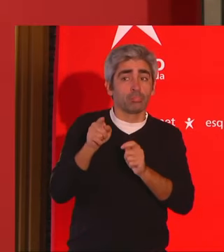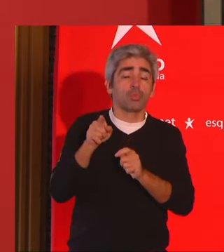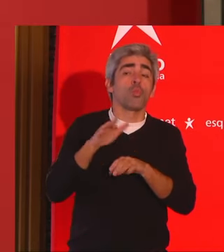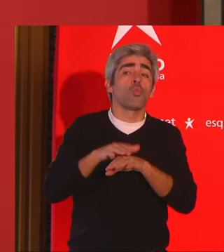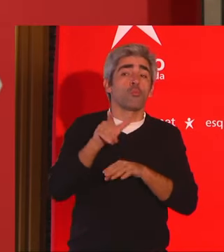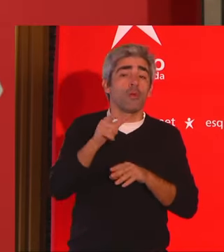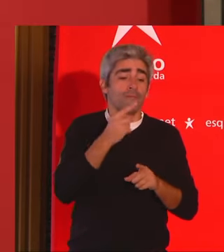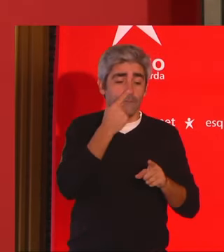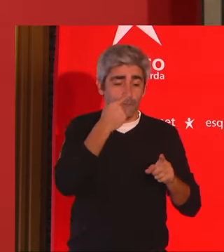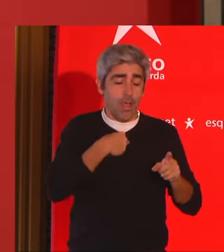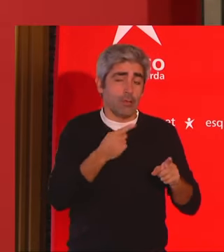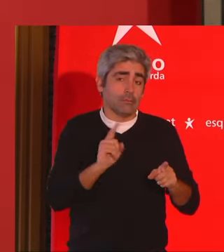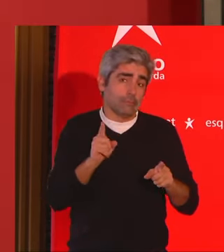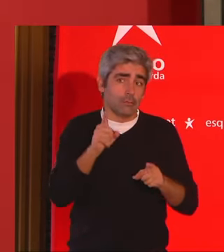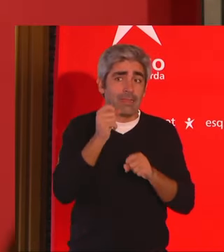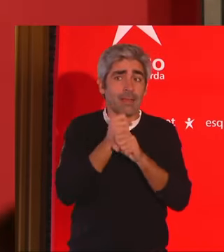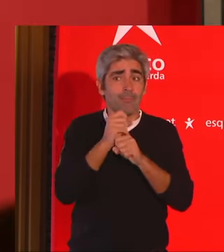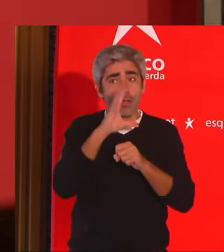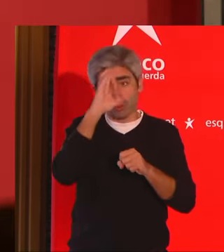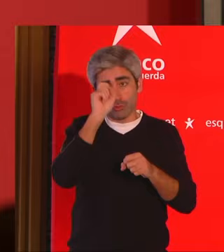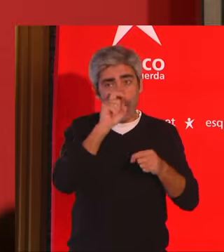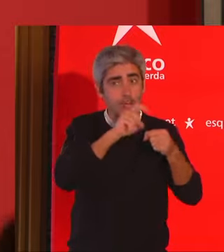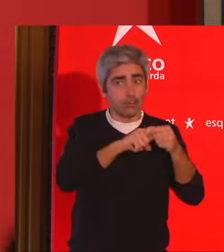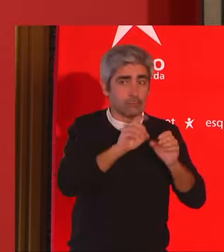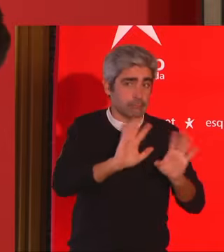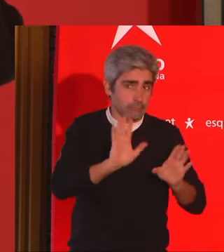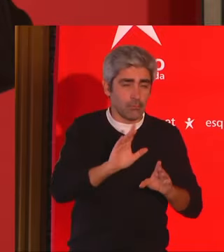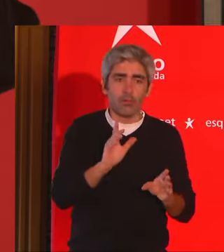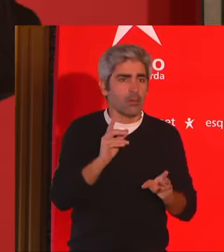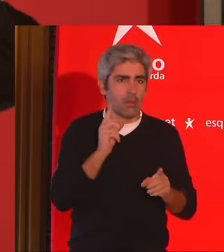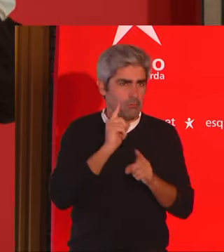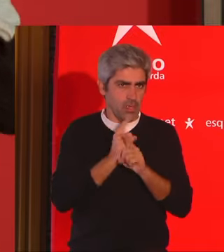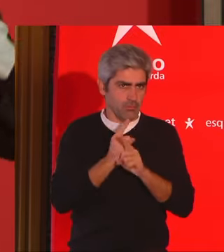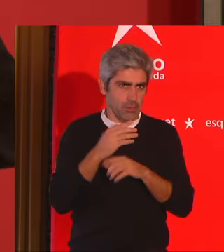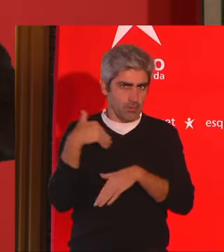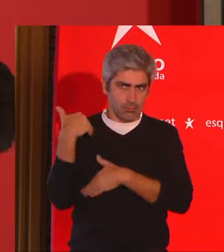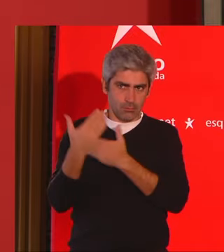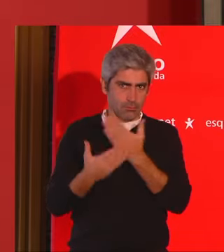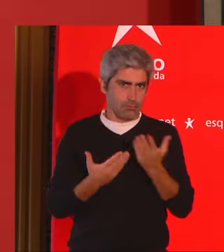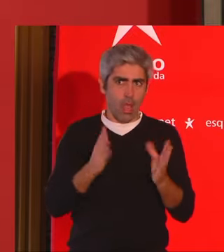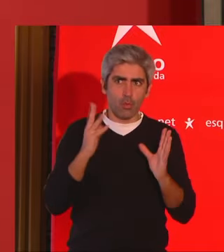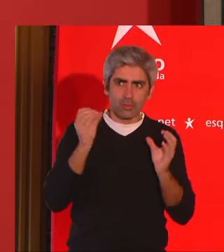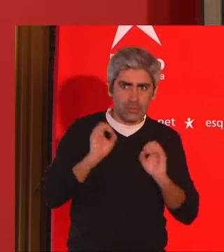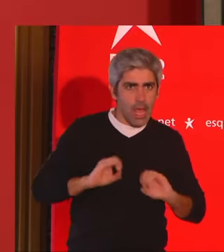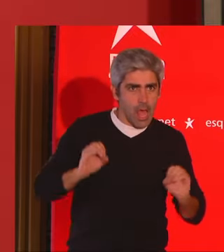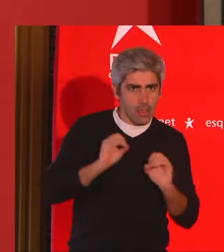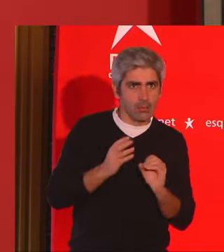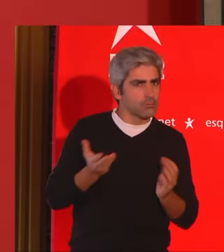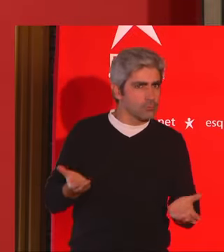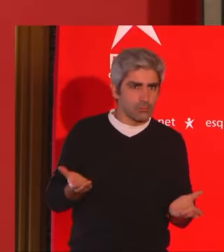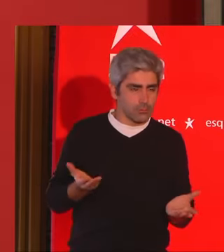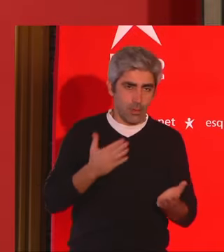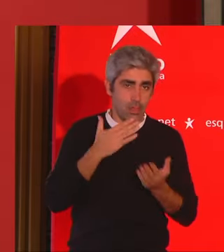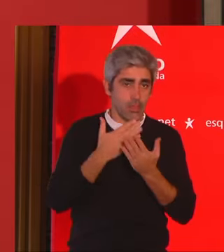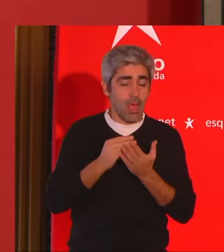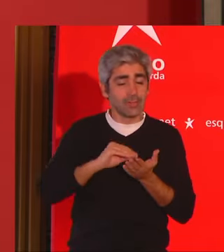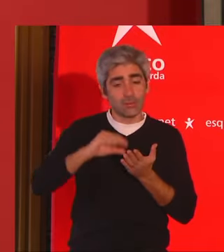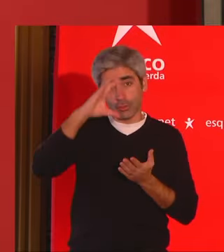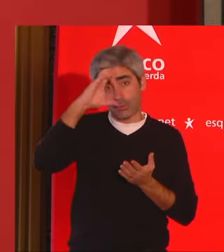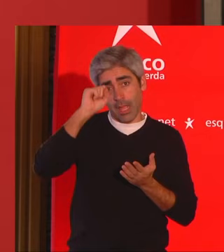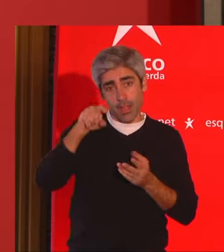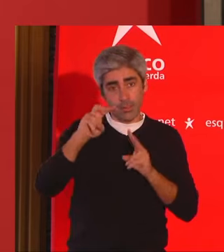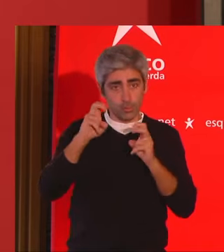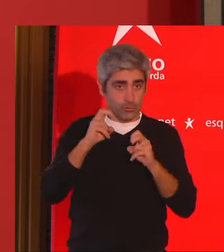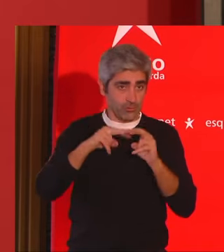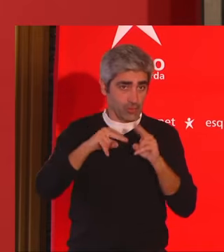responsabilizada e pelo menos não continuasse a trabalhar para o Estado. Pelos vistos, nada aconteceu, tudo continua na mesma. O que é certo é que levou a que um secretário de Estado dos Assuntos Fiscais